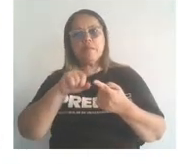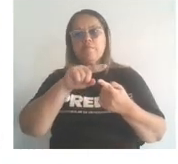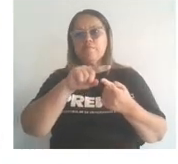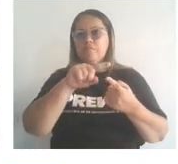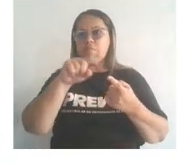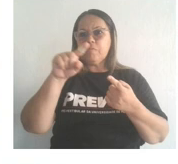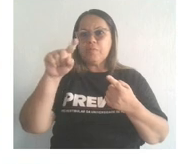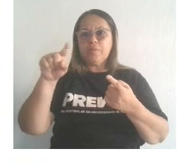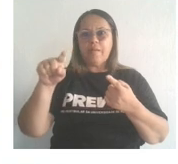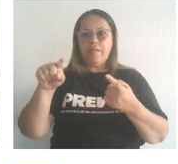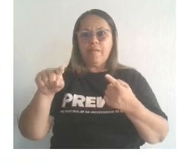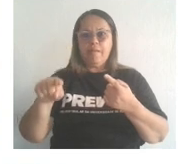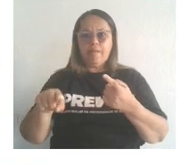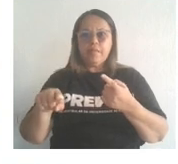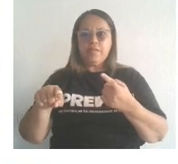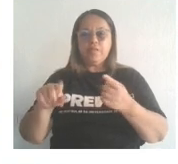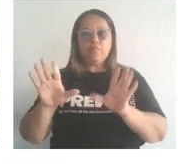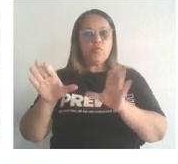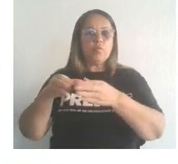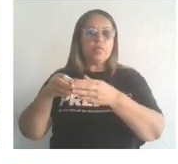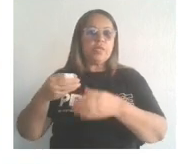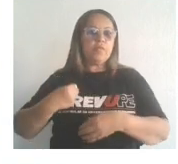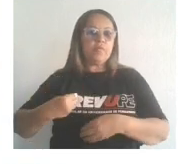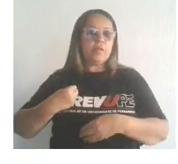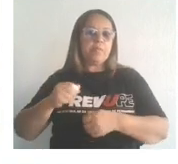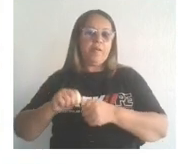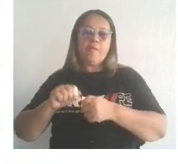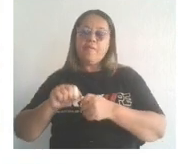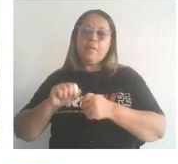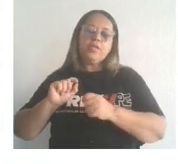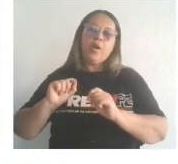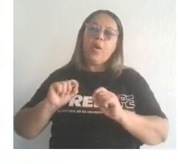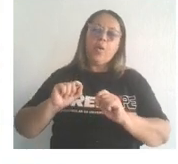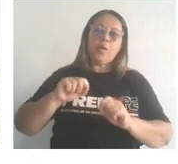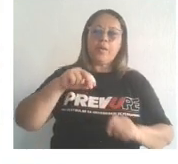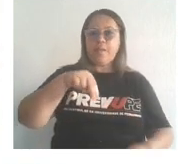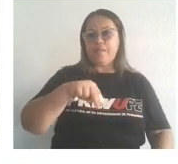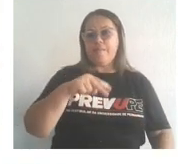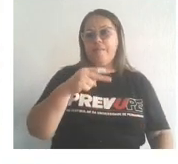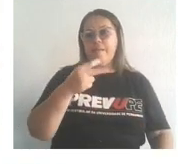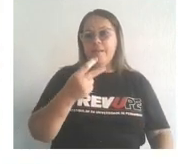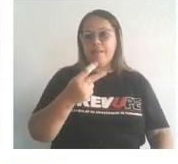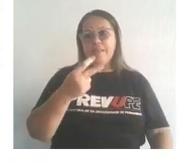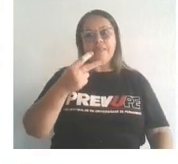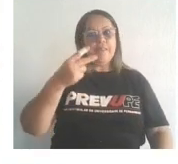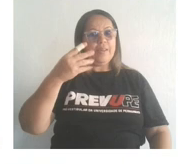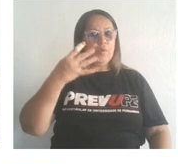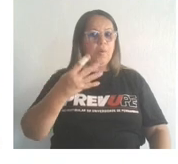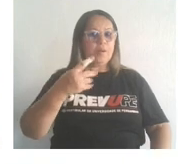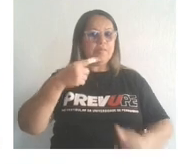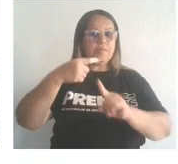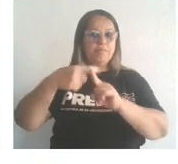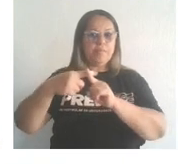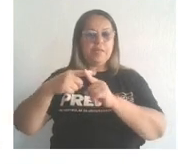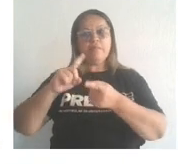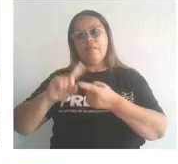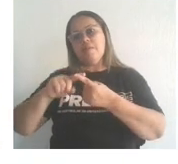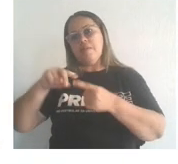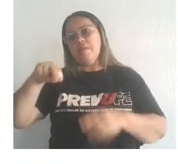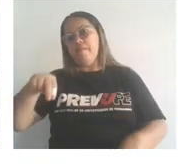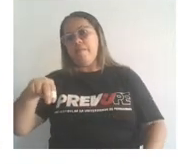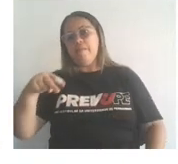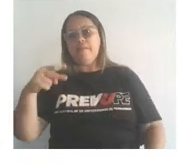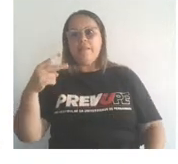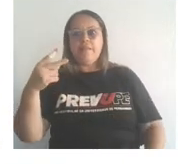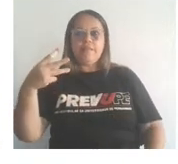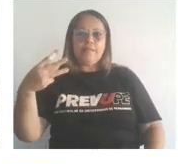está sendo incorporado nos seres vivos, né? Para produzir a amônia, para produzir os nitritos, para produzir os nutrientes do solo. Então, pessoal, na